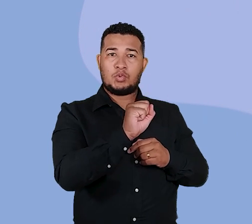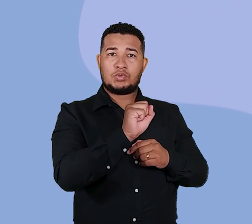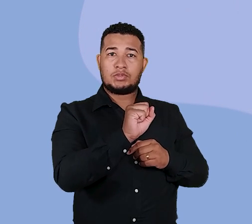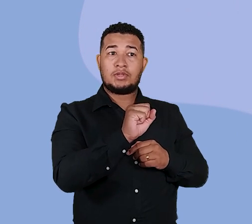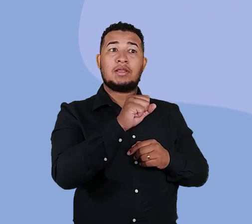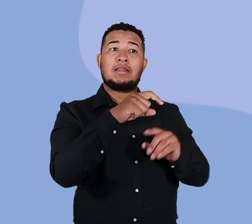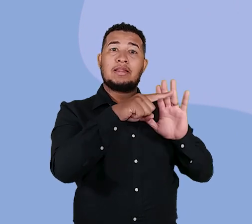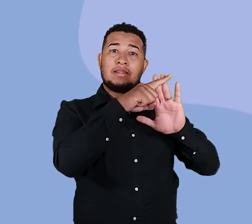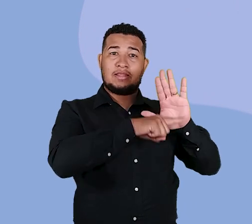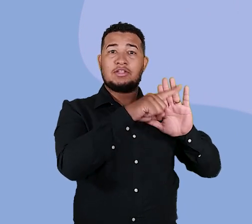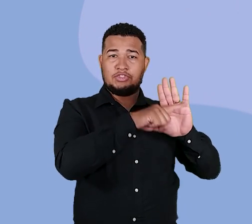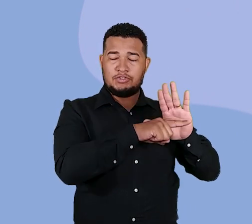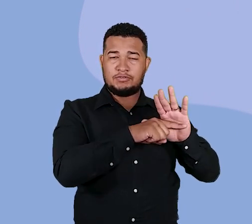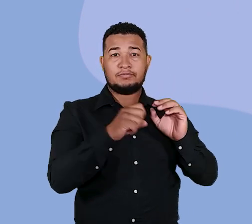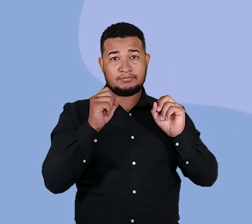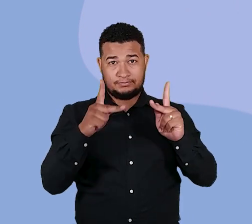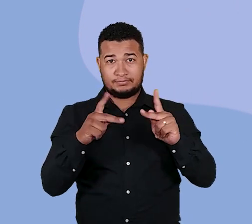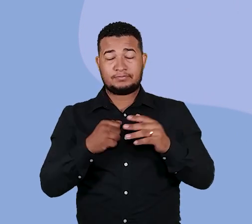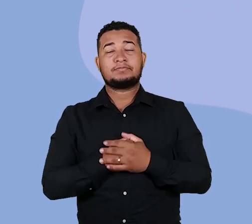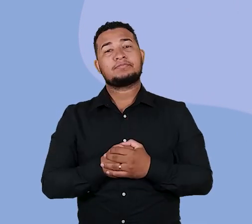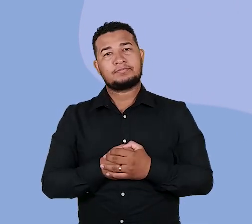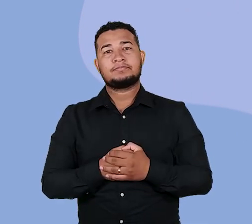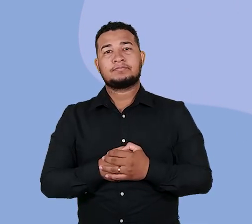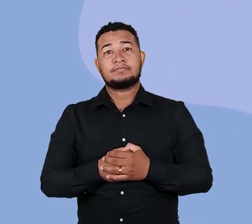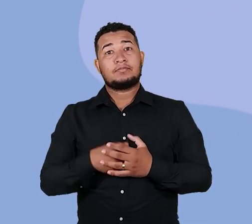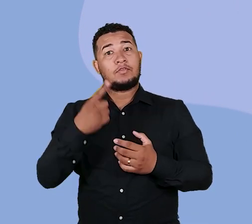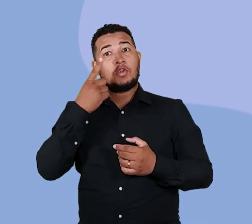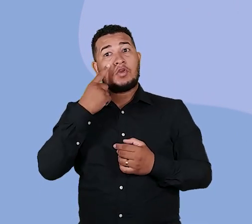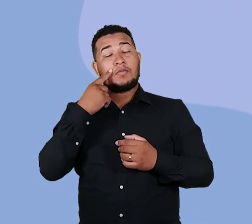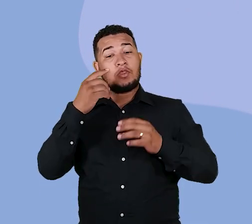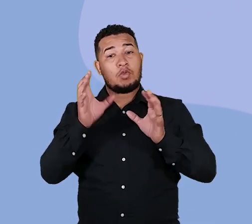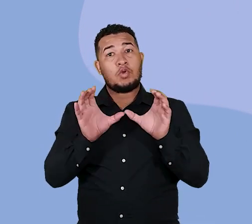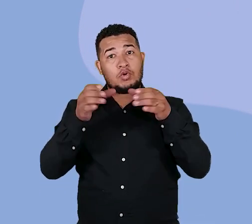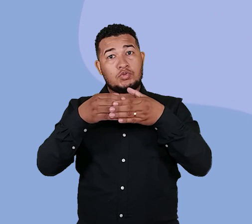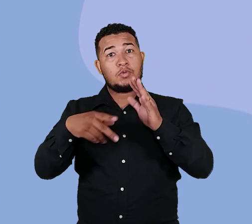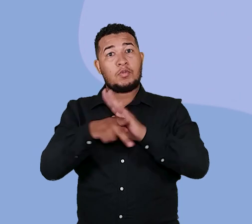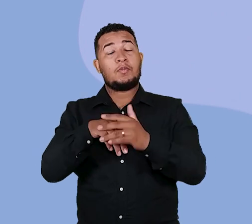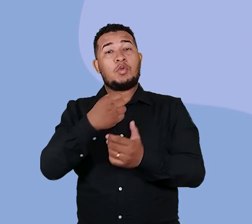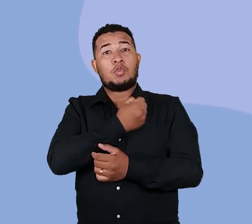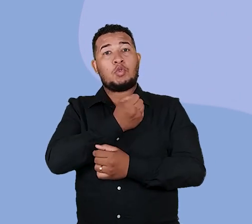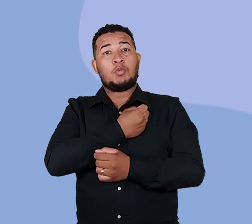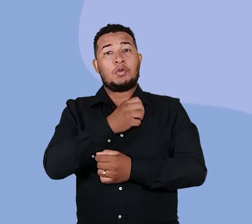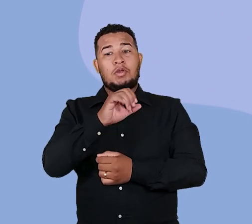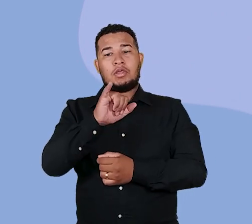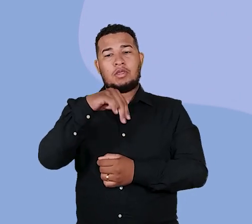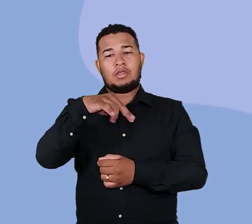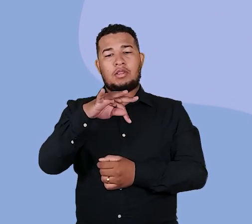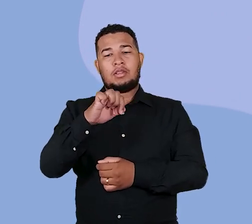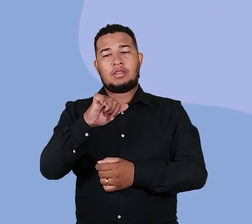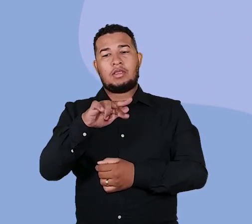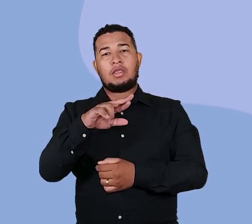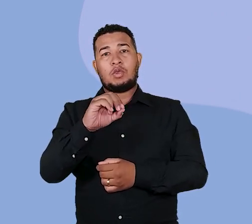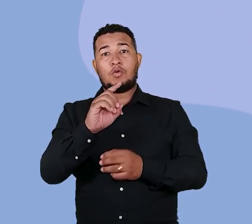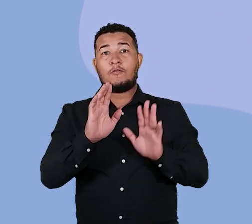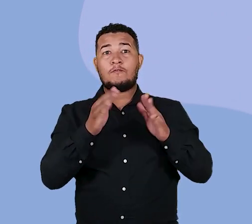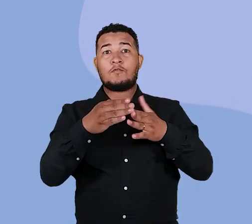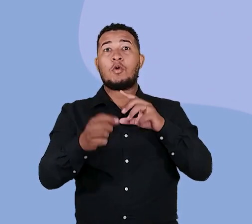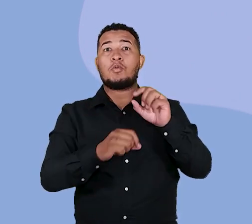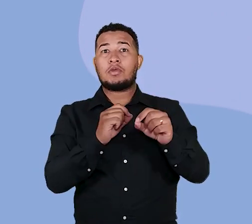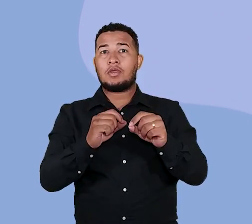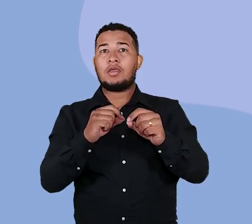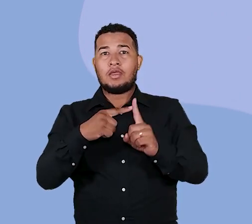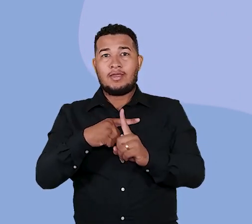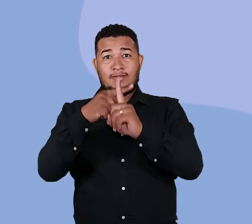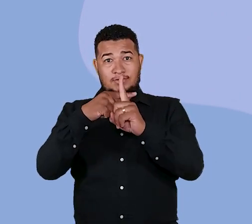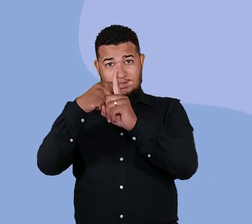negativos. Tudo bem até aí? Agora se liga. O conjunto dos números inteiros é fechado para adição, multiplicação